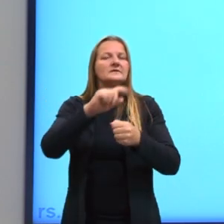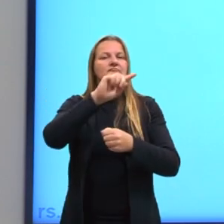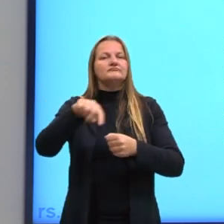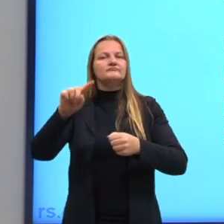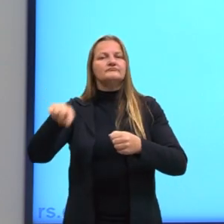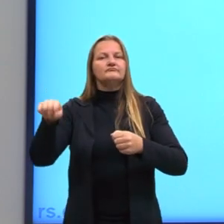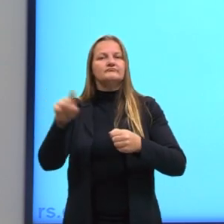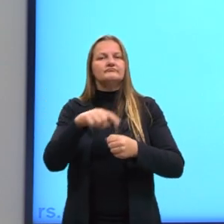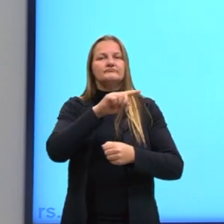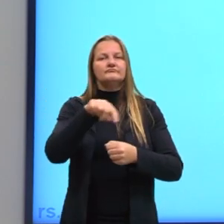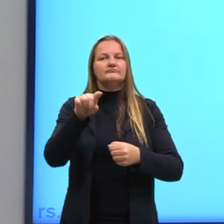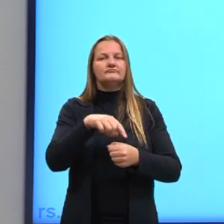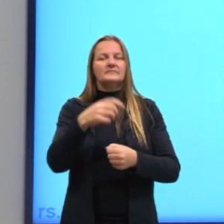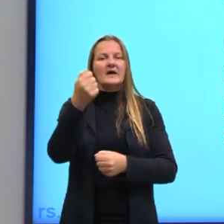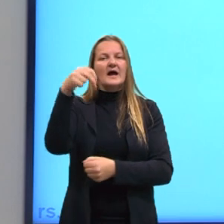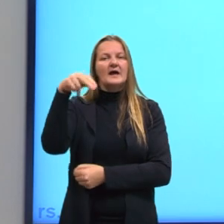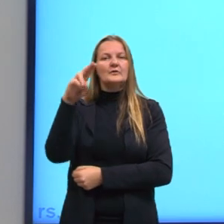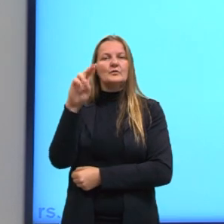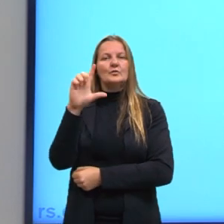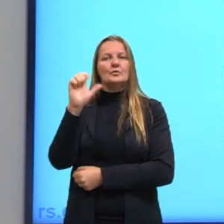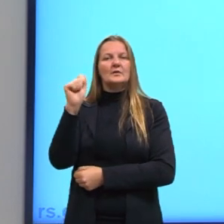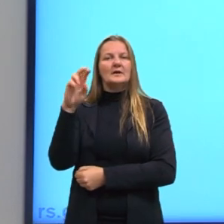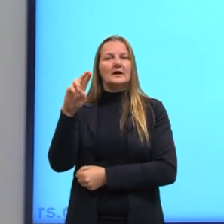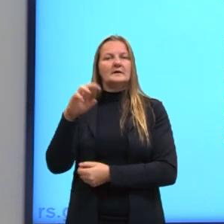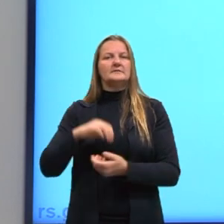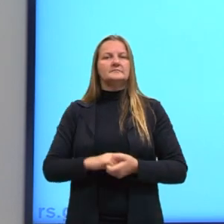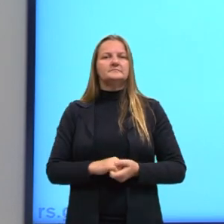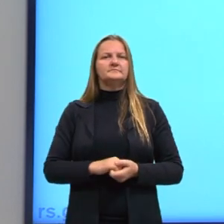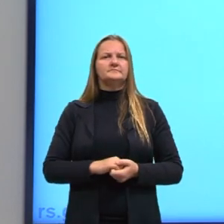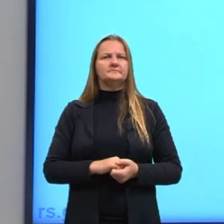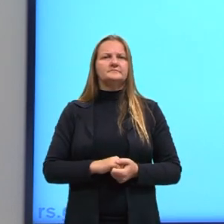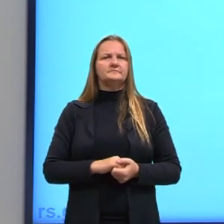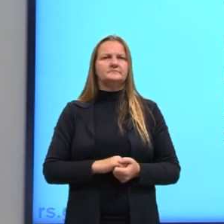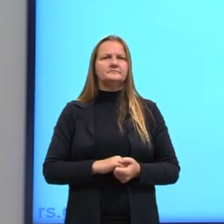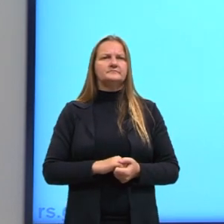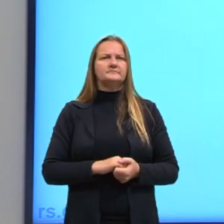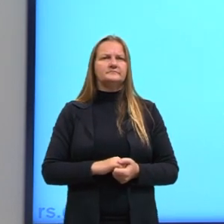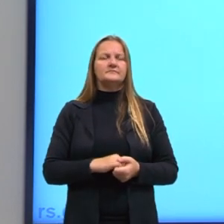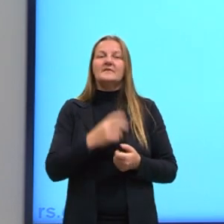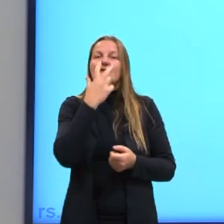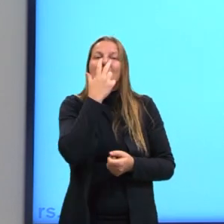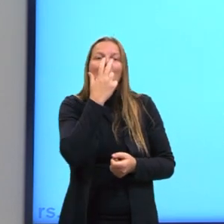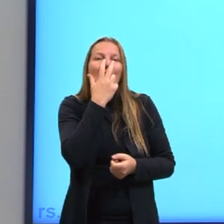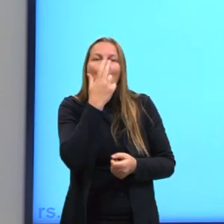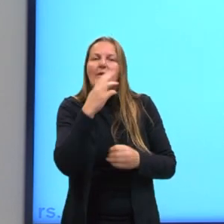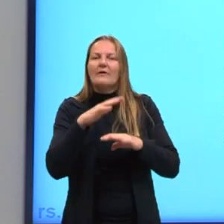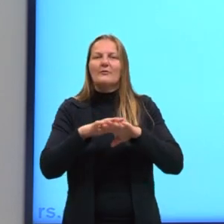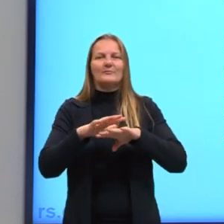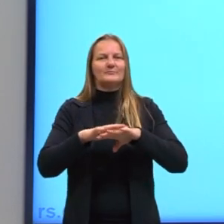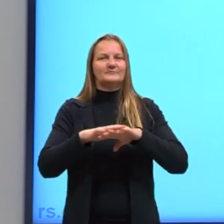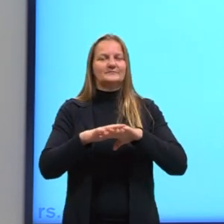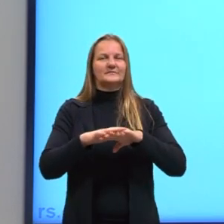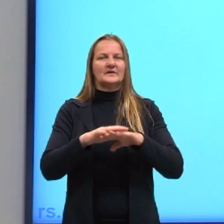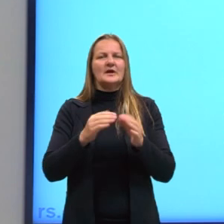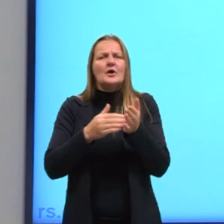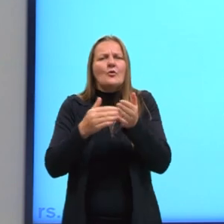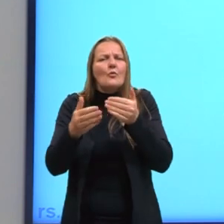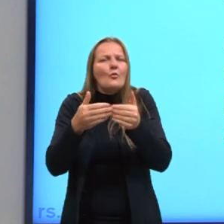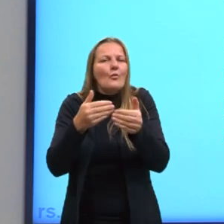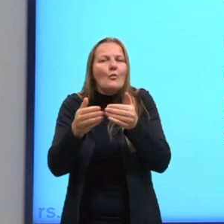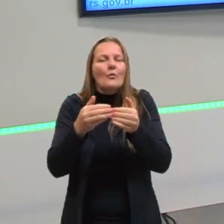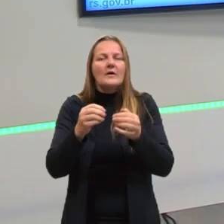anular essas esses indivíduos eu posso assim como na matemática todo o valor